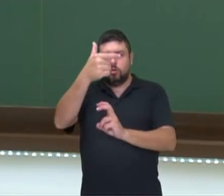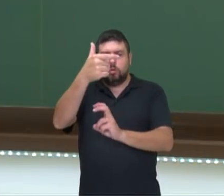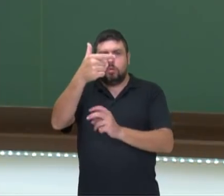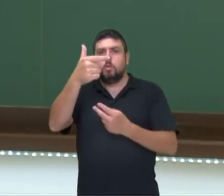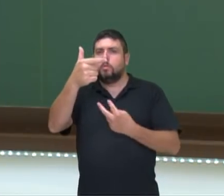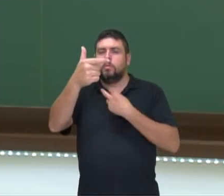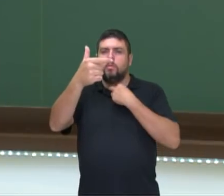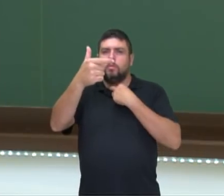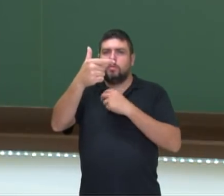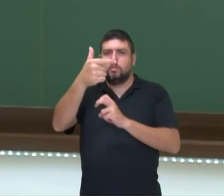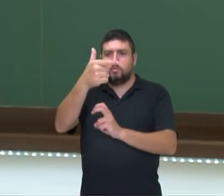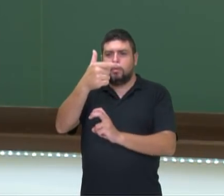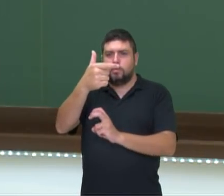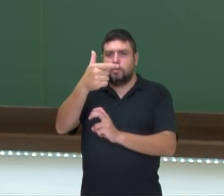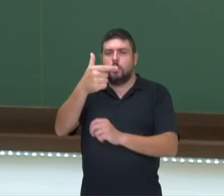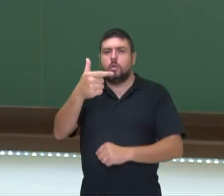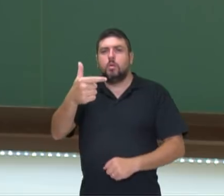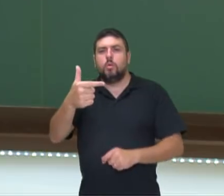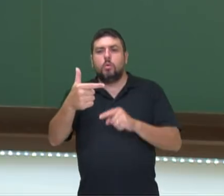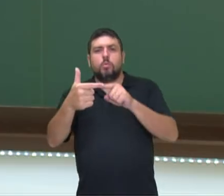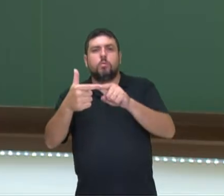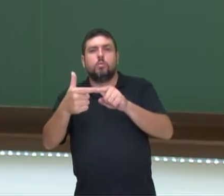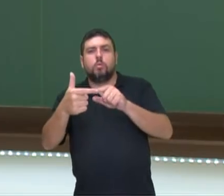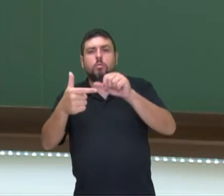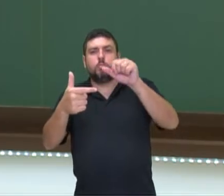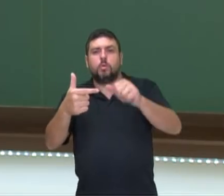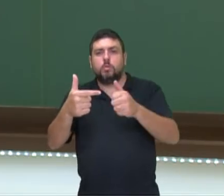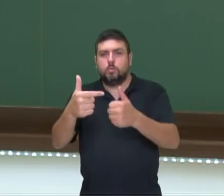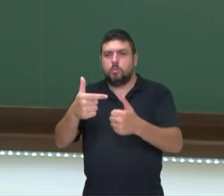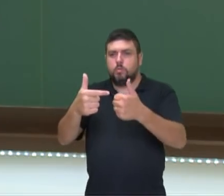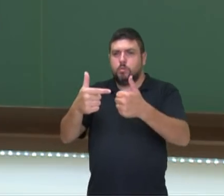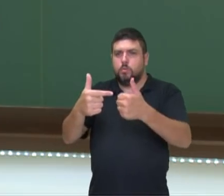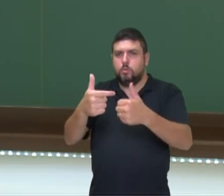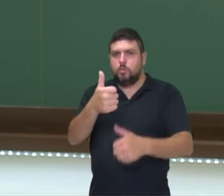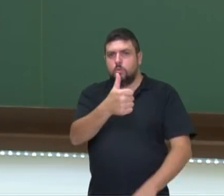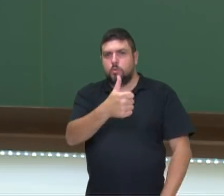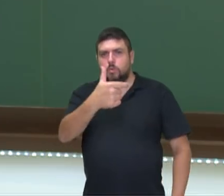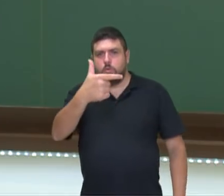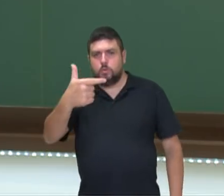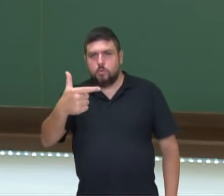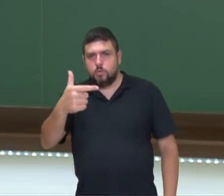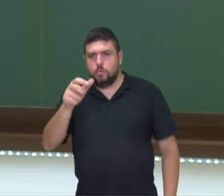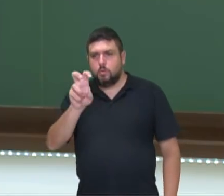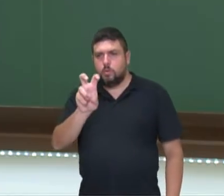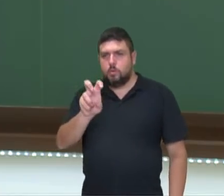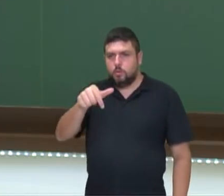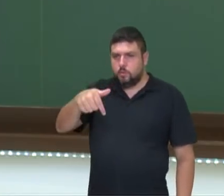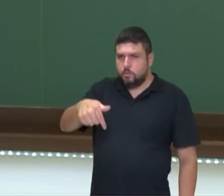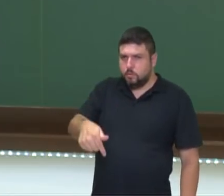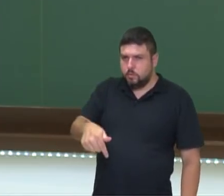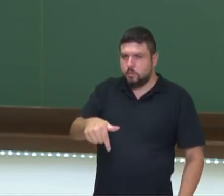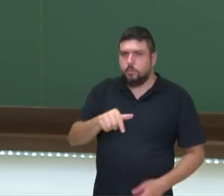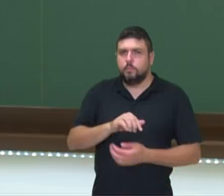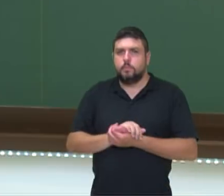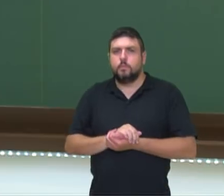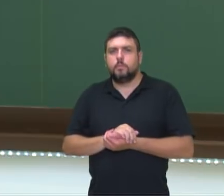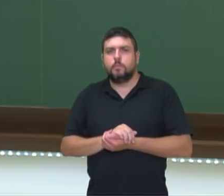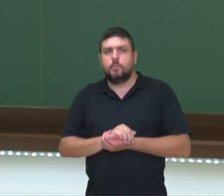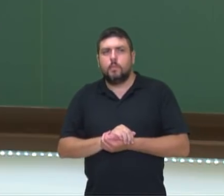uma dezena em 10 unidades, vira 12. 12 menos 5, 7. Não